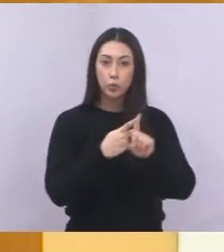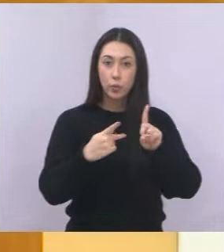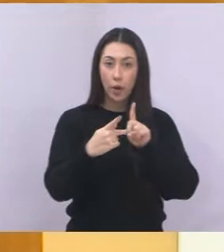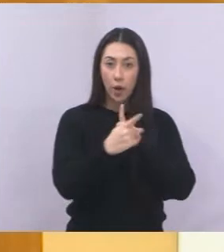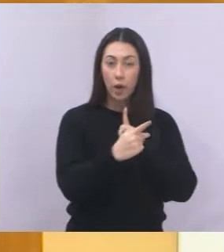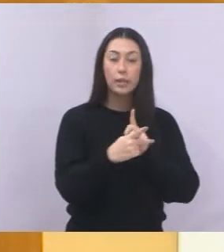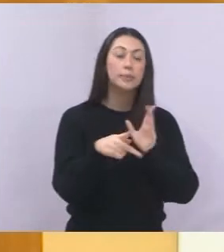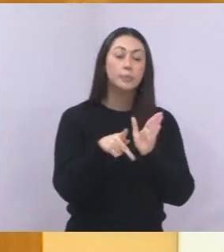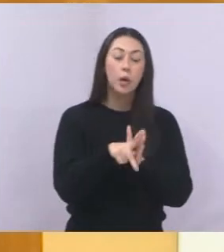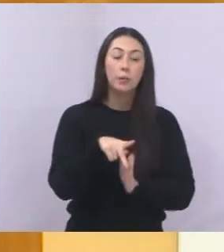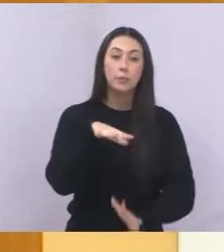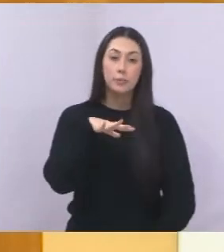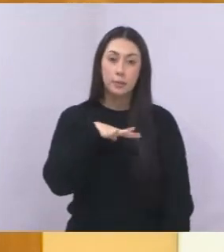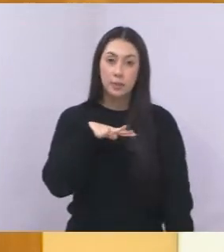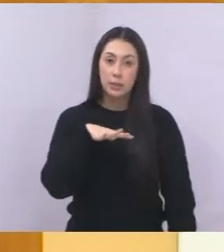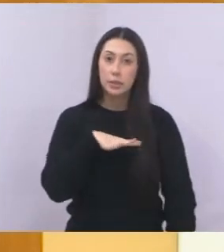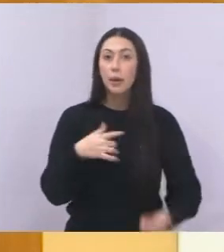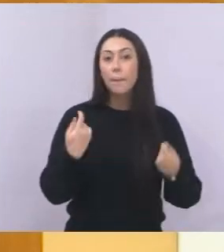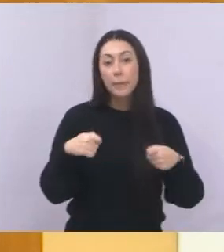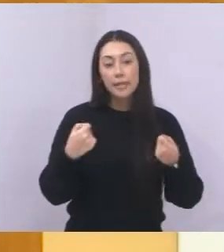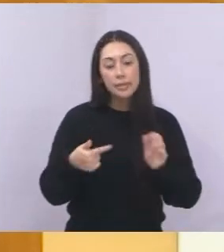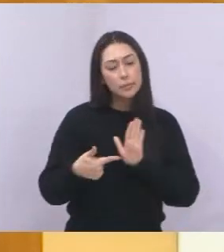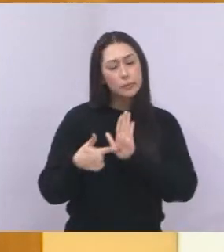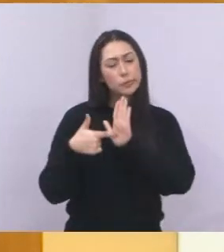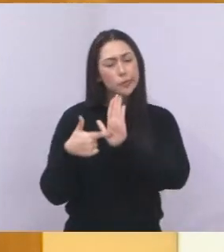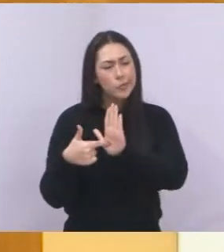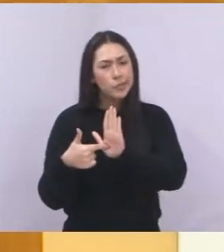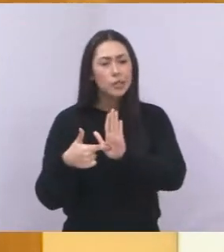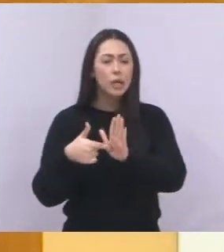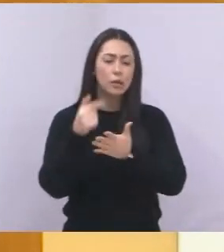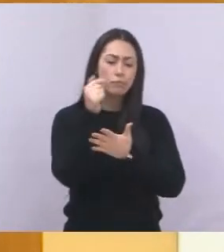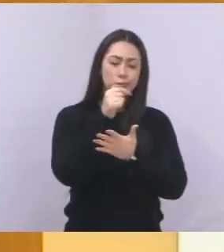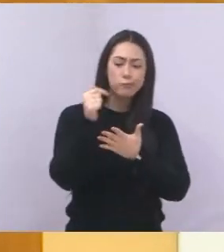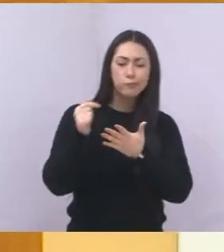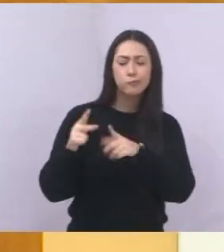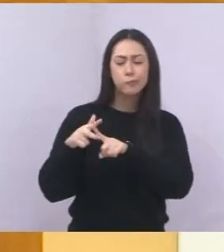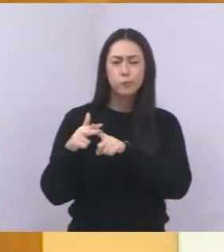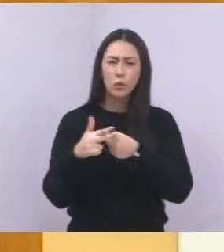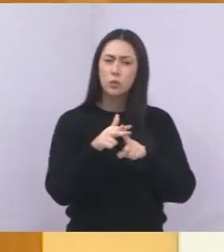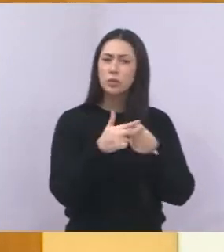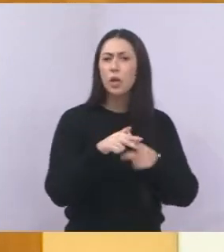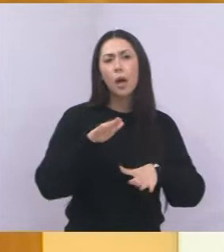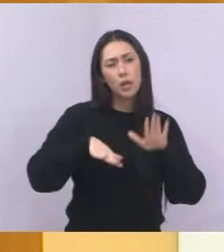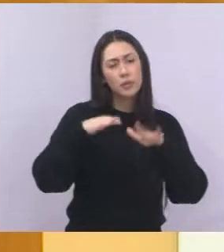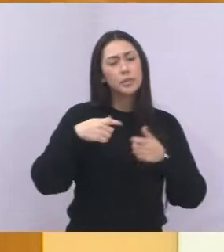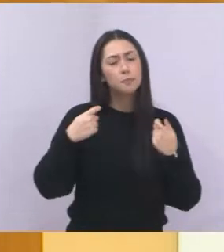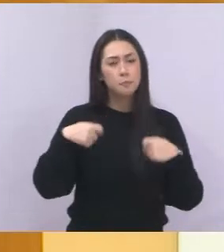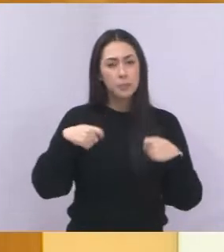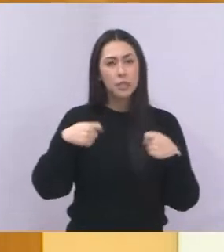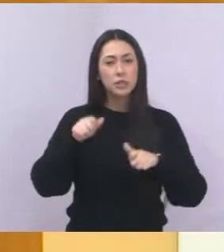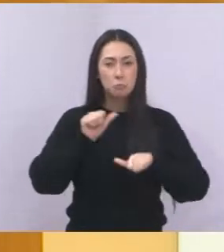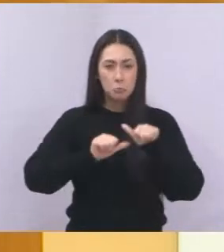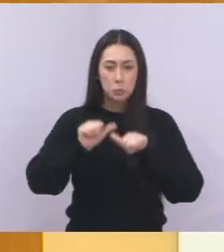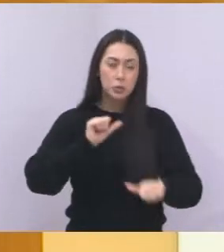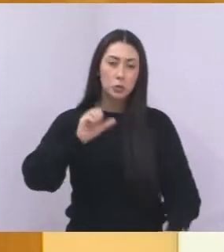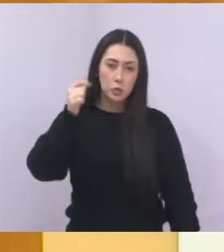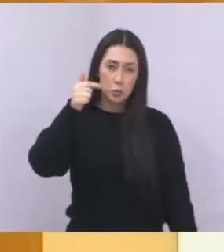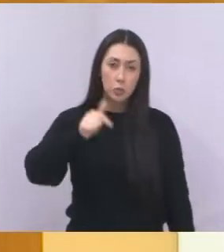anualmente a necessidade de manutenção desse limite de contribuição. Desta